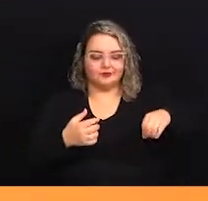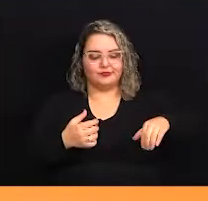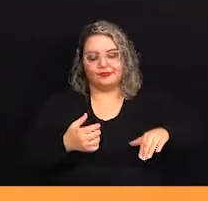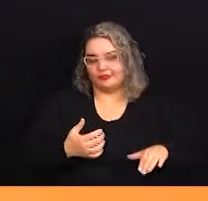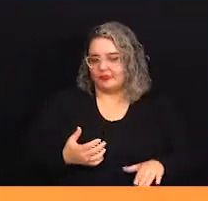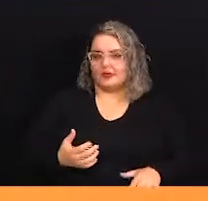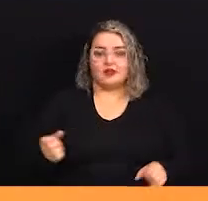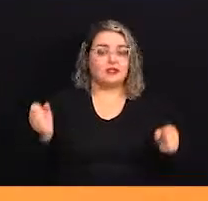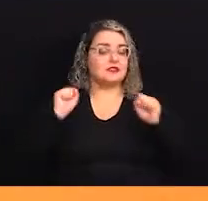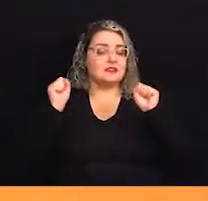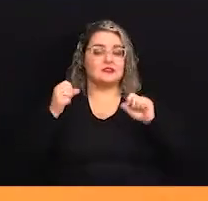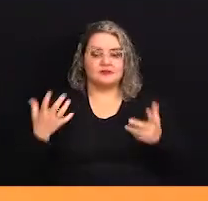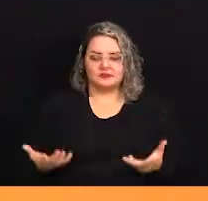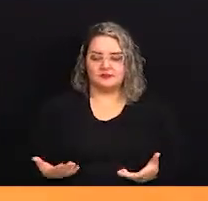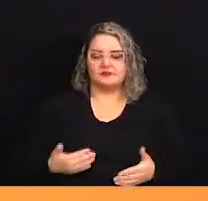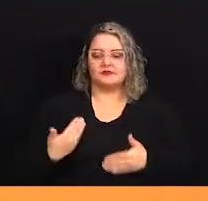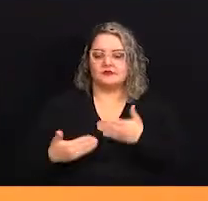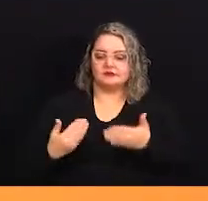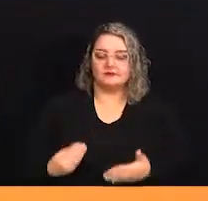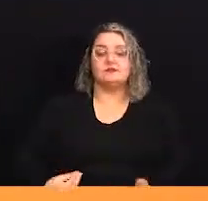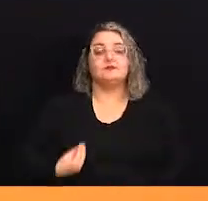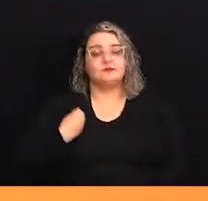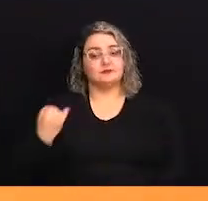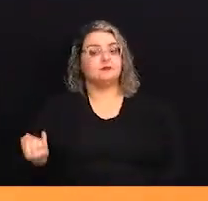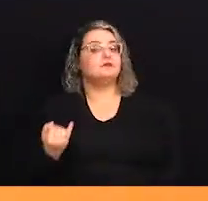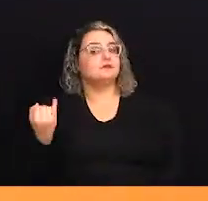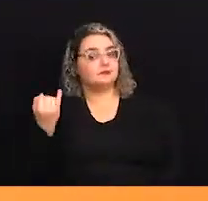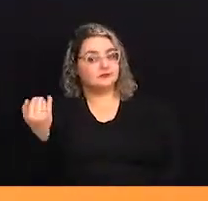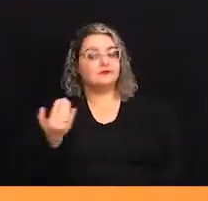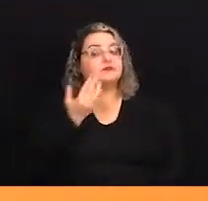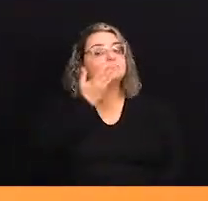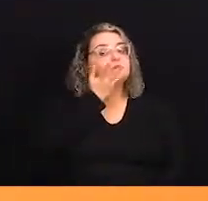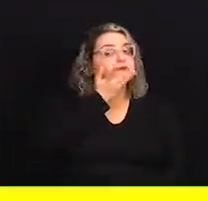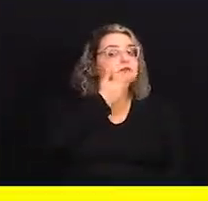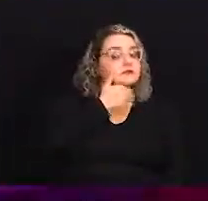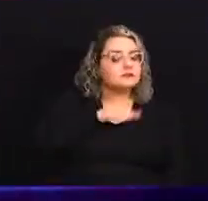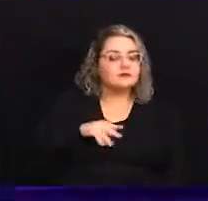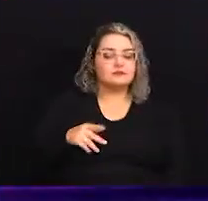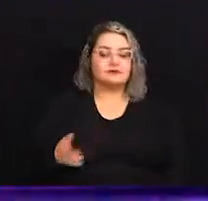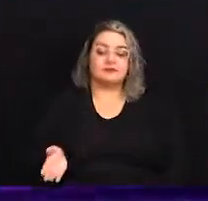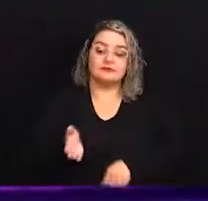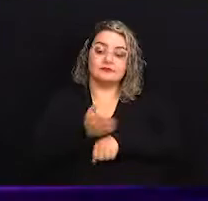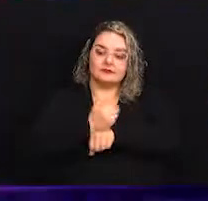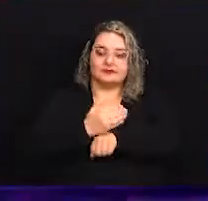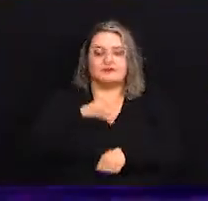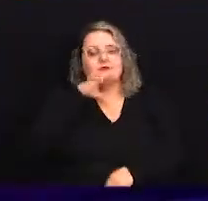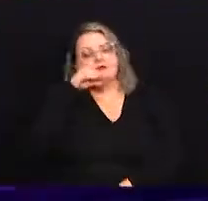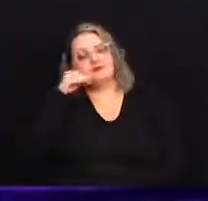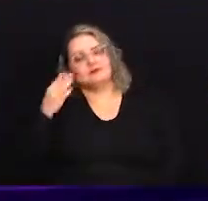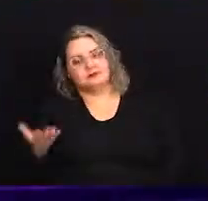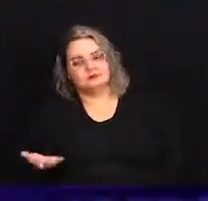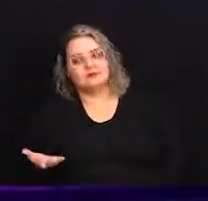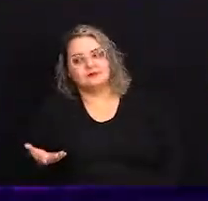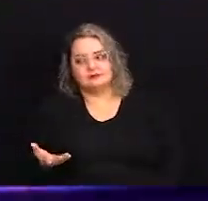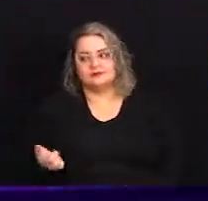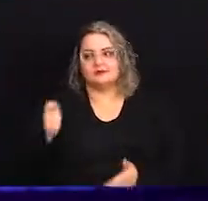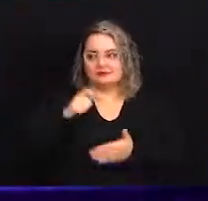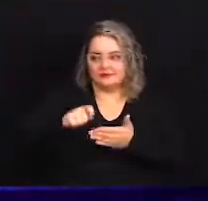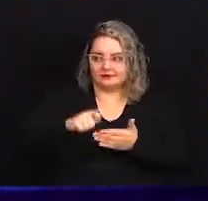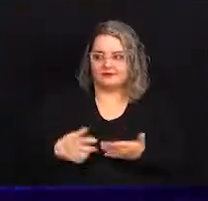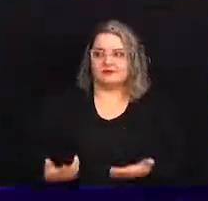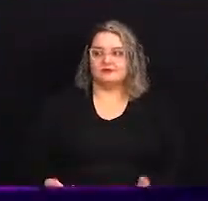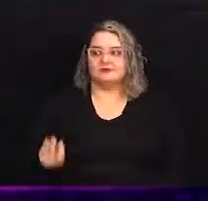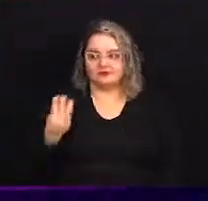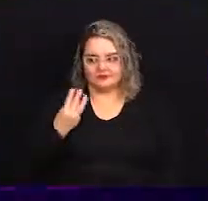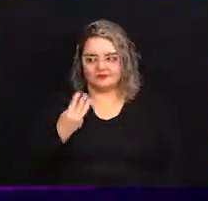pré-adolescentes amam, assim, porque ele fala também de uma passagem da vida muito importante, que é a infância para essa pré-adolescência. Eu vou escrever ainda